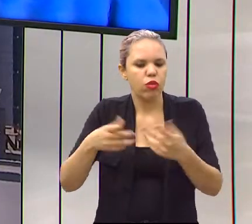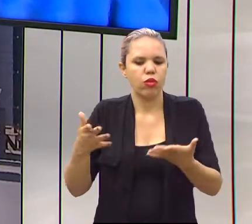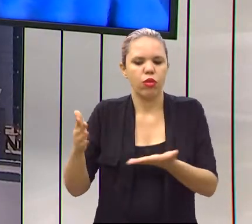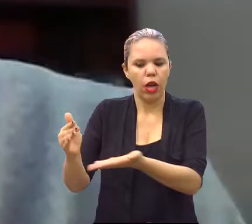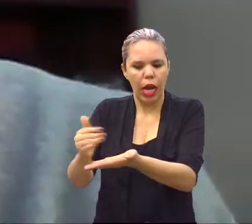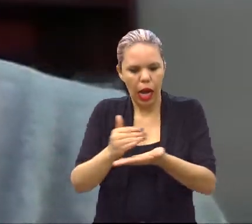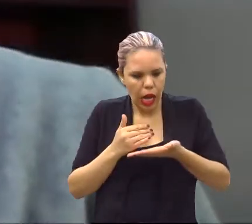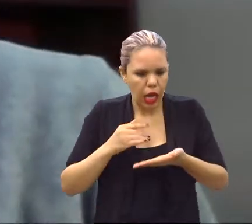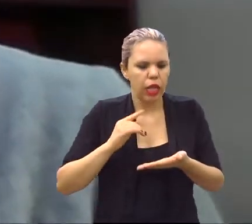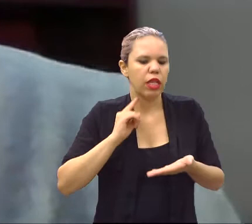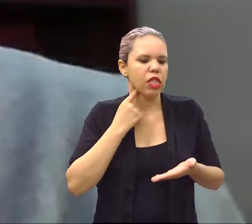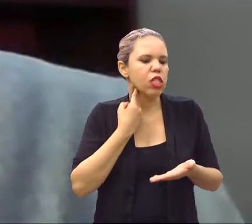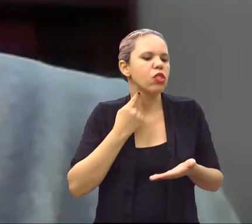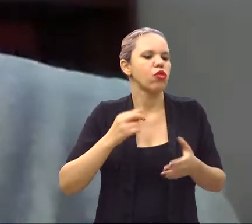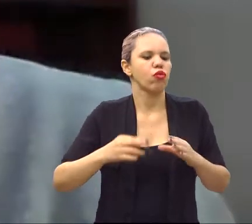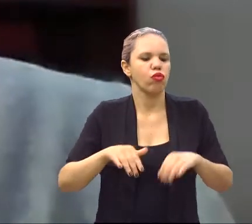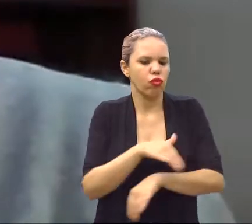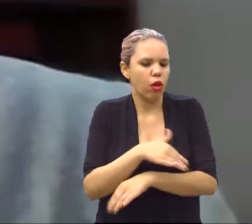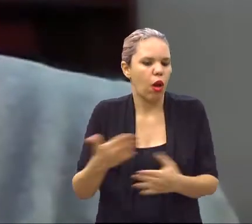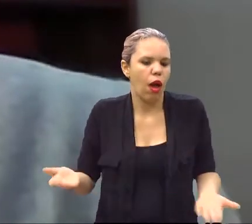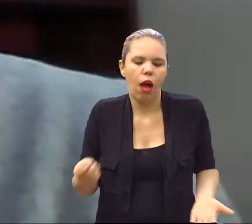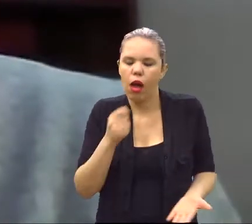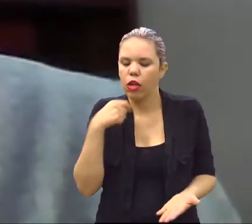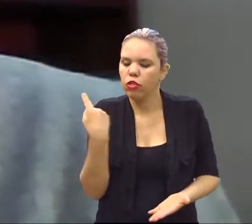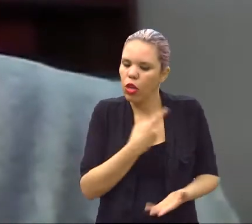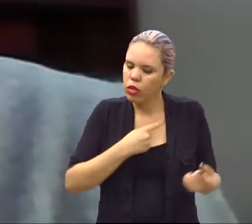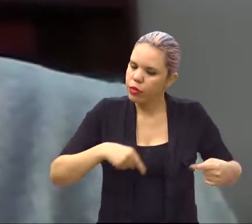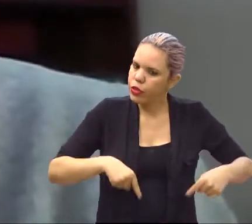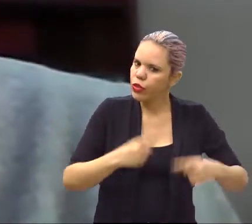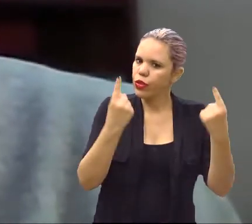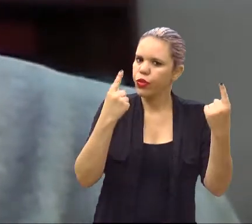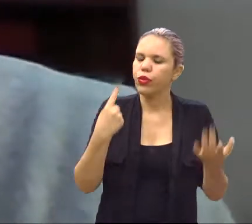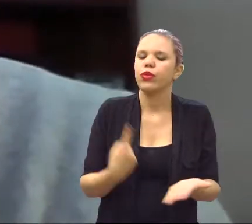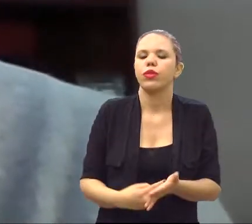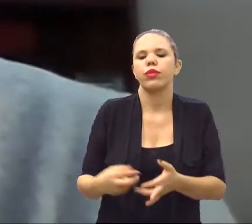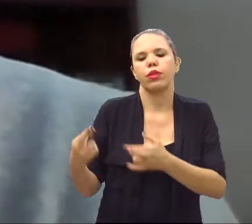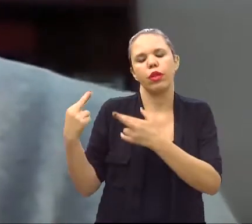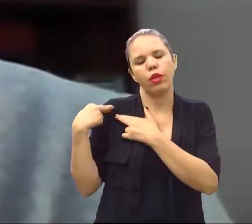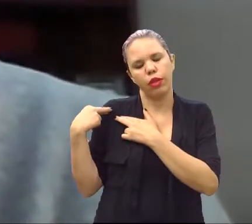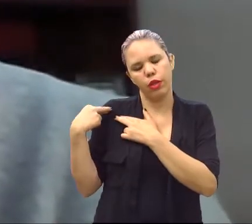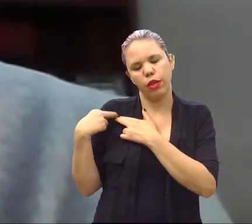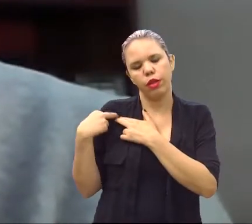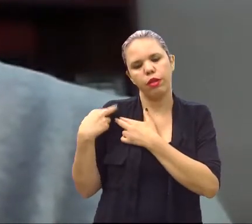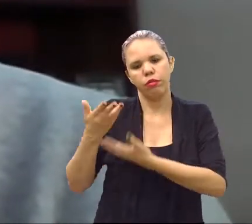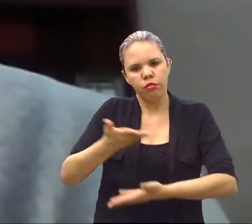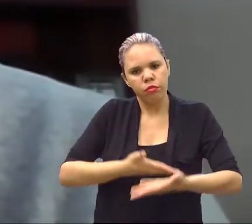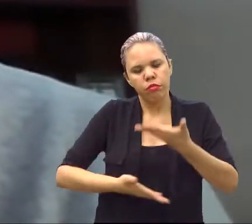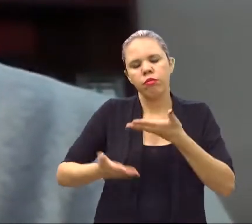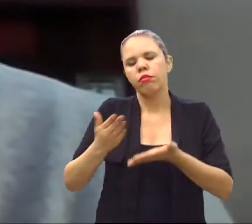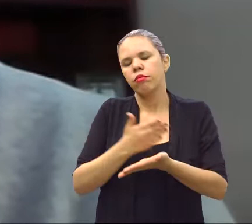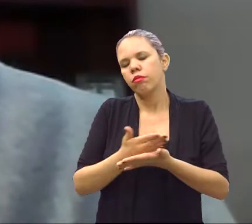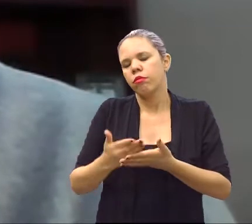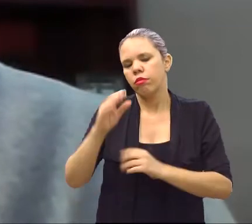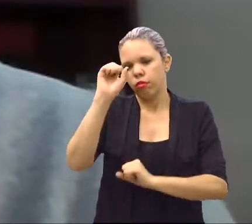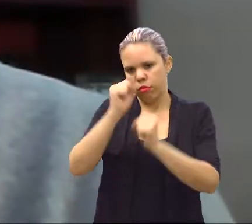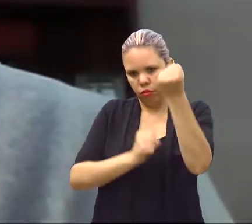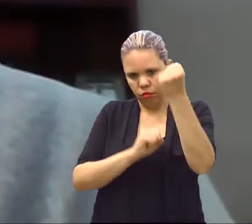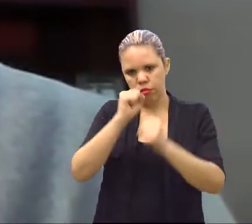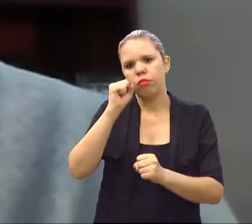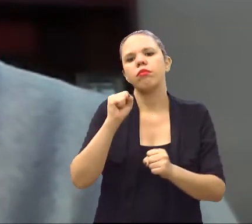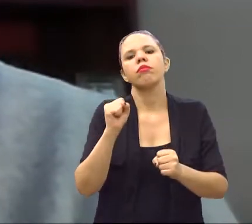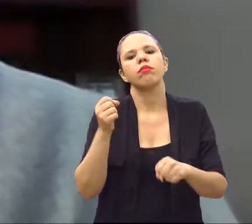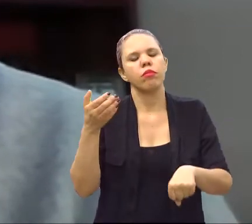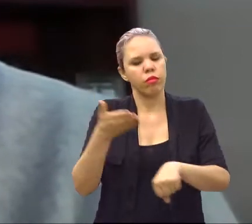cooperativas. aí o grande desafio que nós temos, como é uma responsabilidade compartilhada, ela começa com a